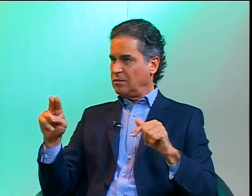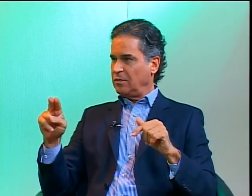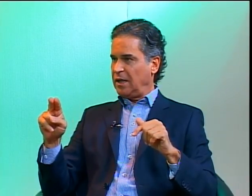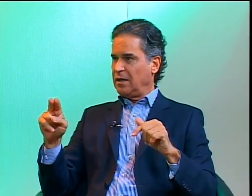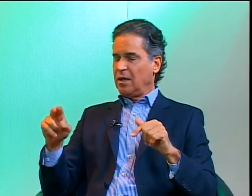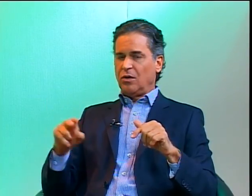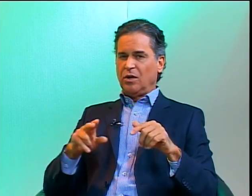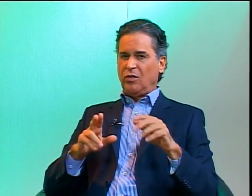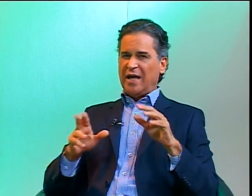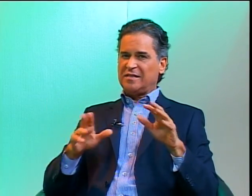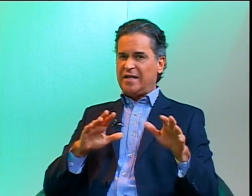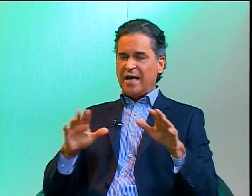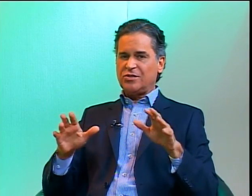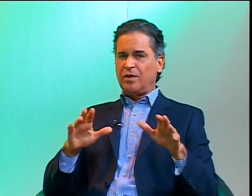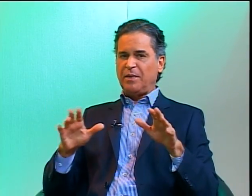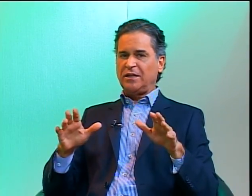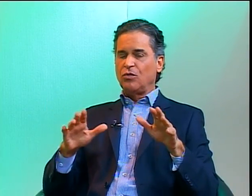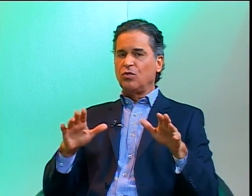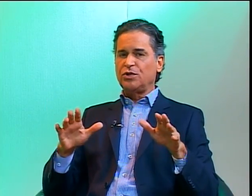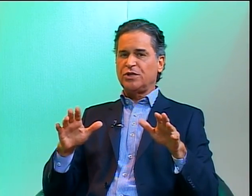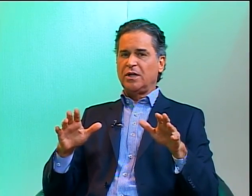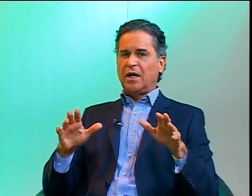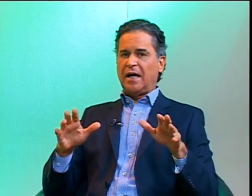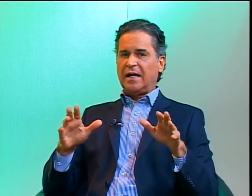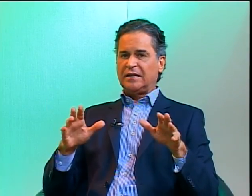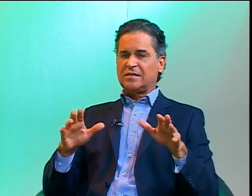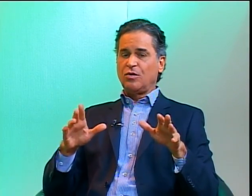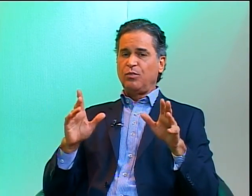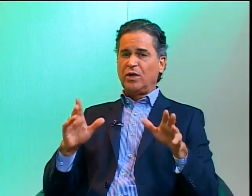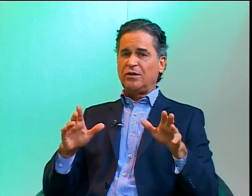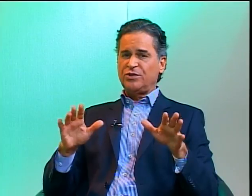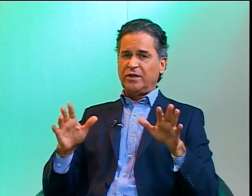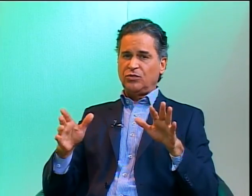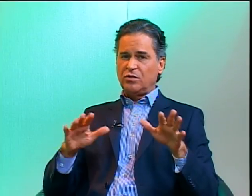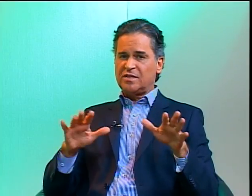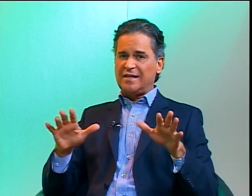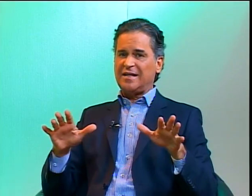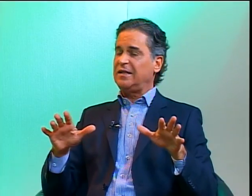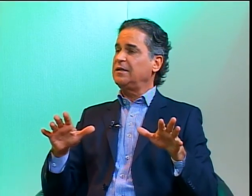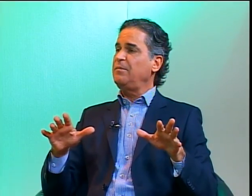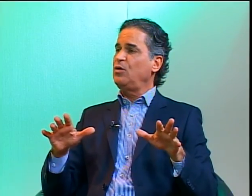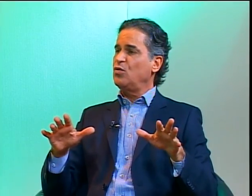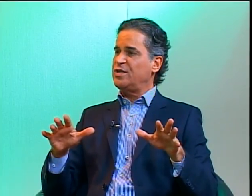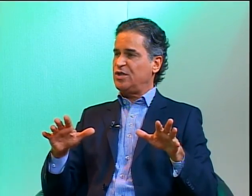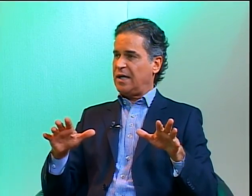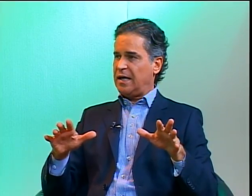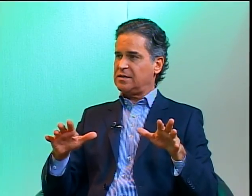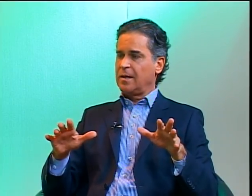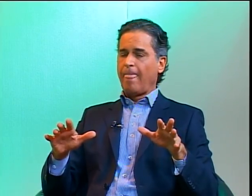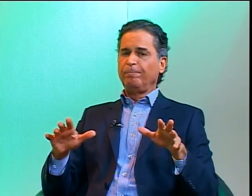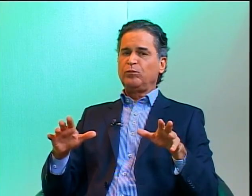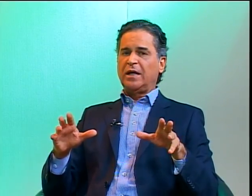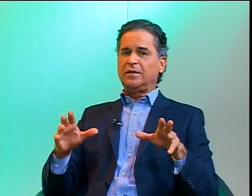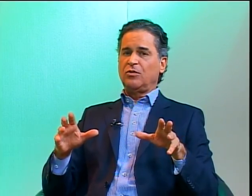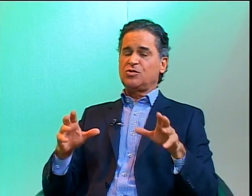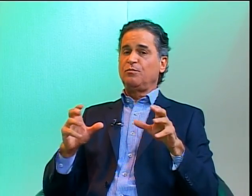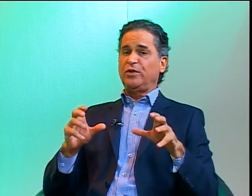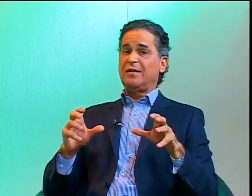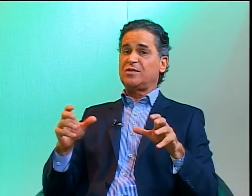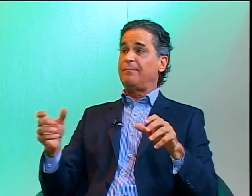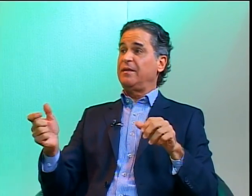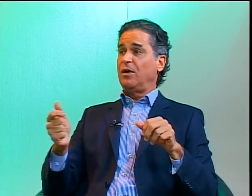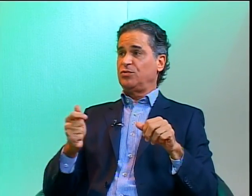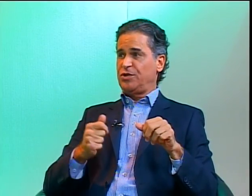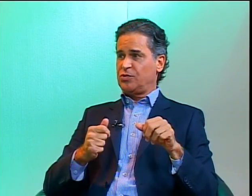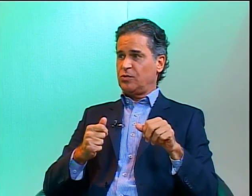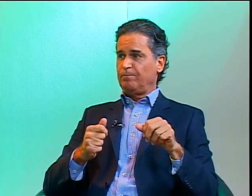IPTU, não é? O ISS e o IPTU hoje, a arrecadação por ano gira em torno de 170 milhões de reais. Então, nós não